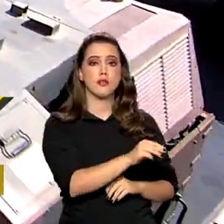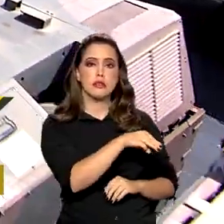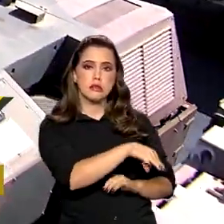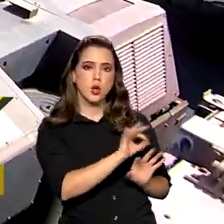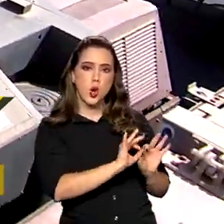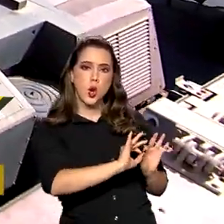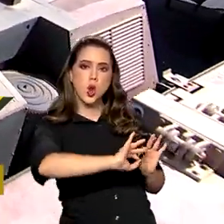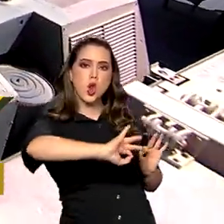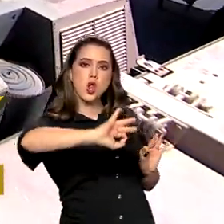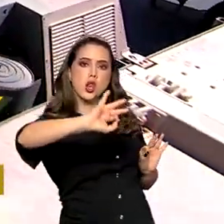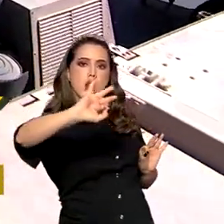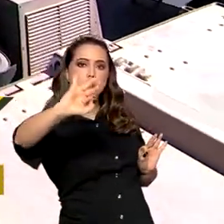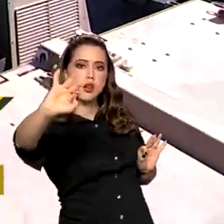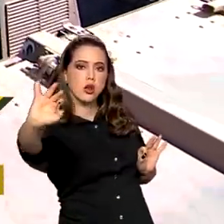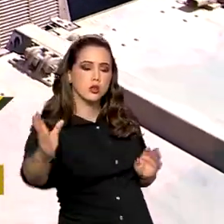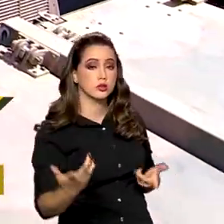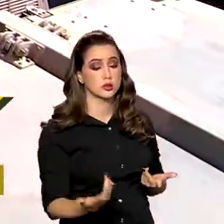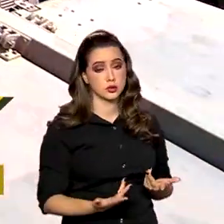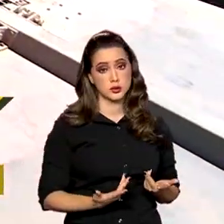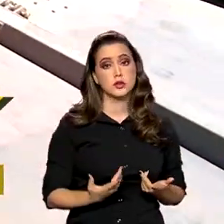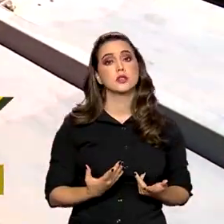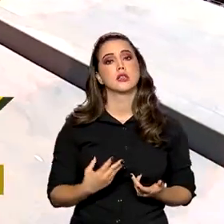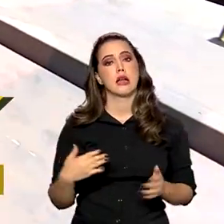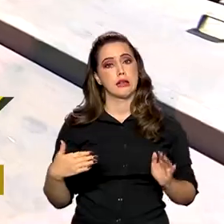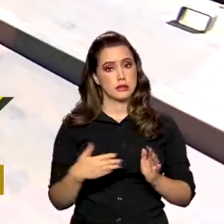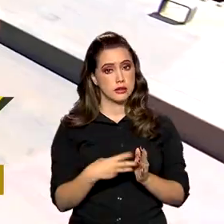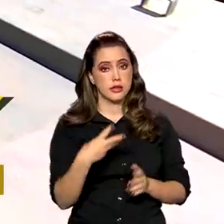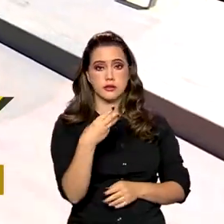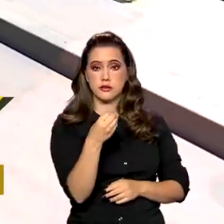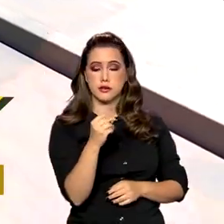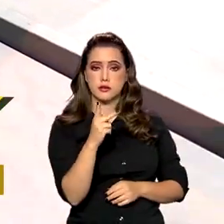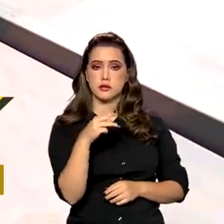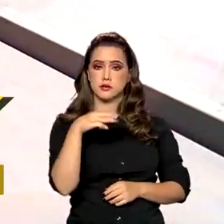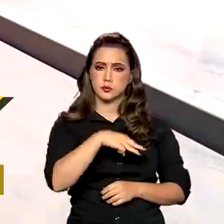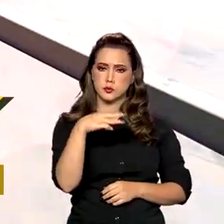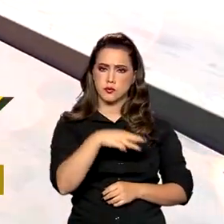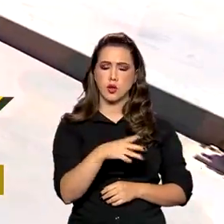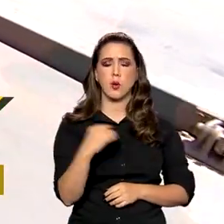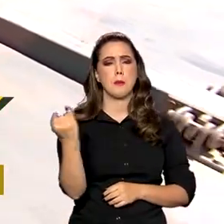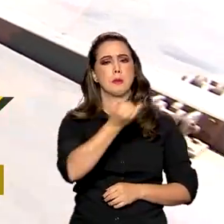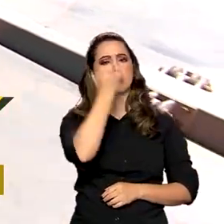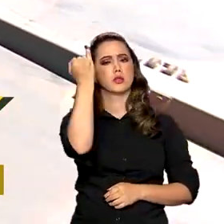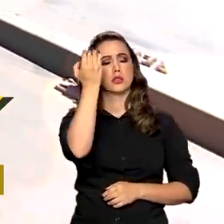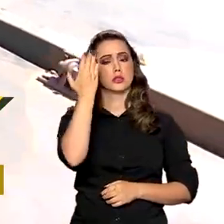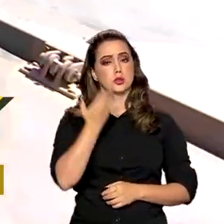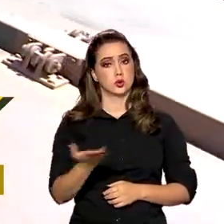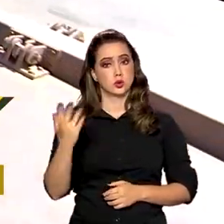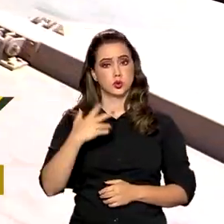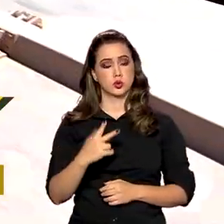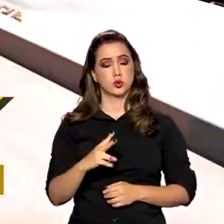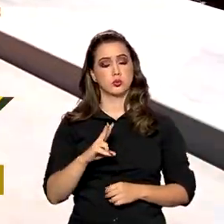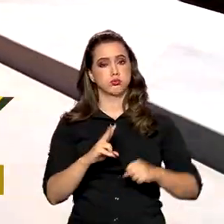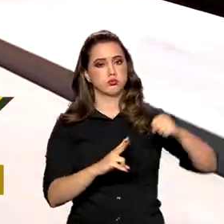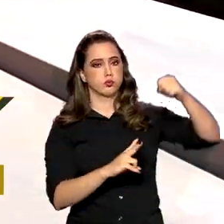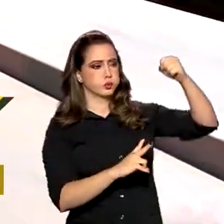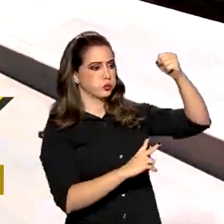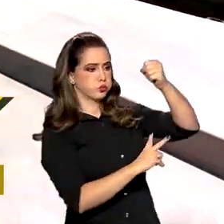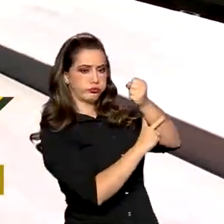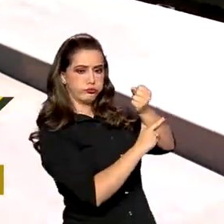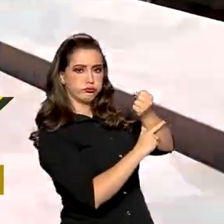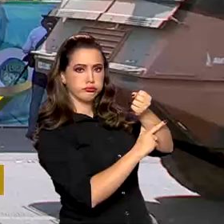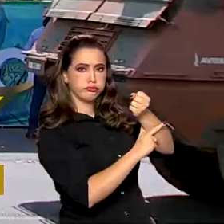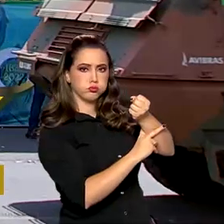com míssel tático de cruzeiro até 300 quilômetros. É uma arma que nos proporciona uma grande